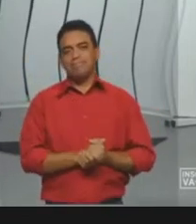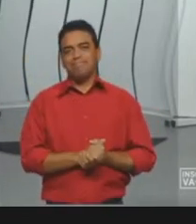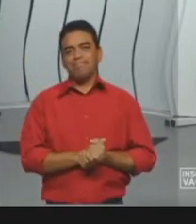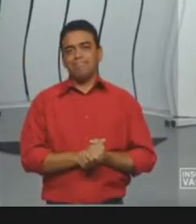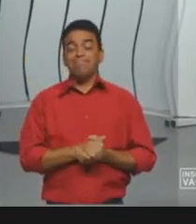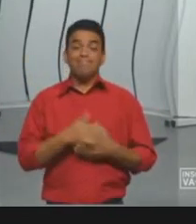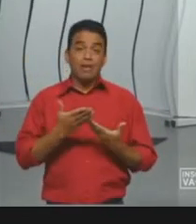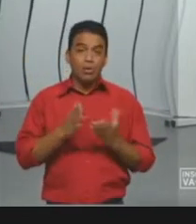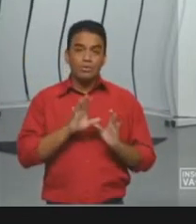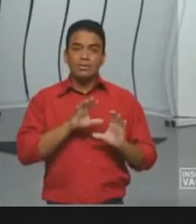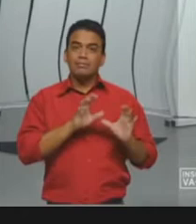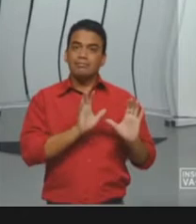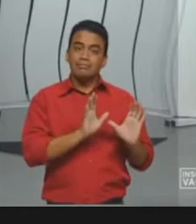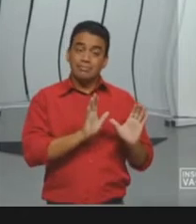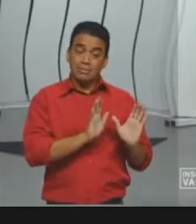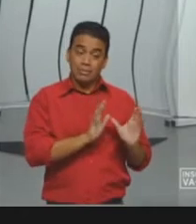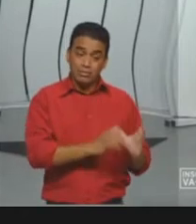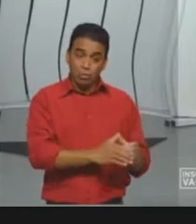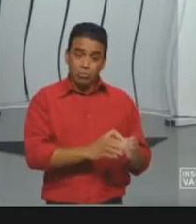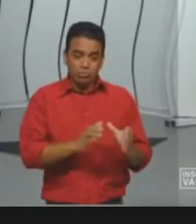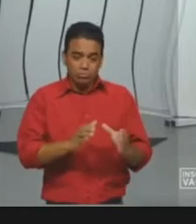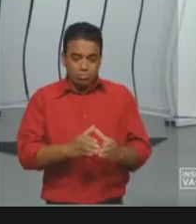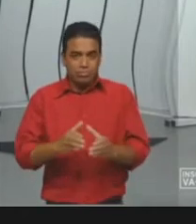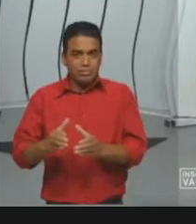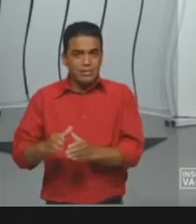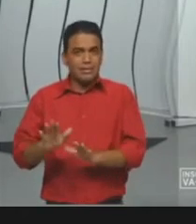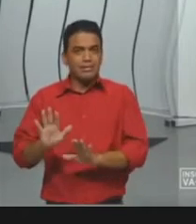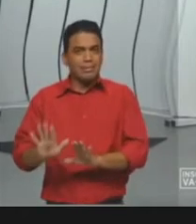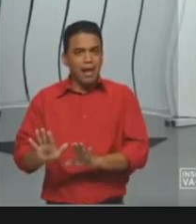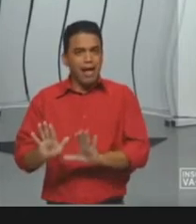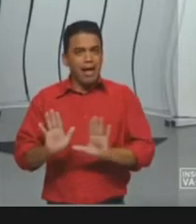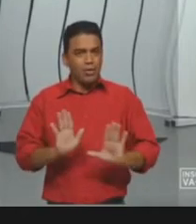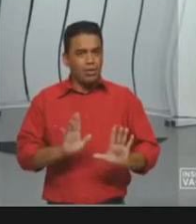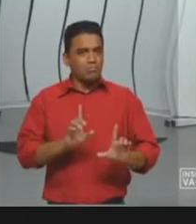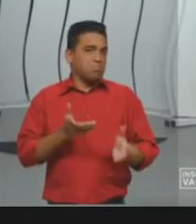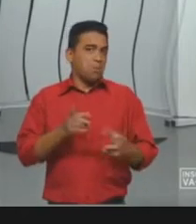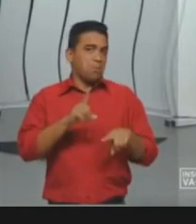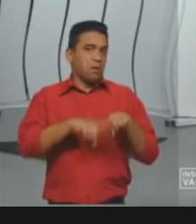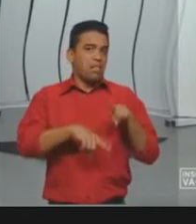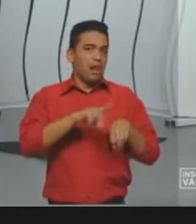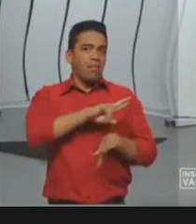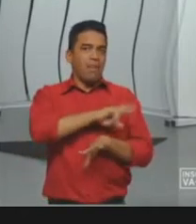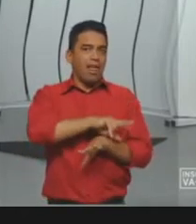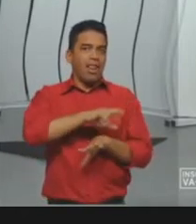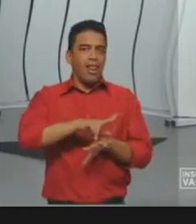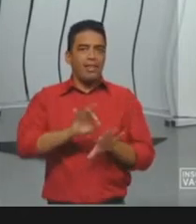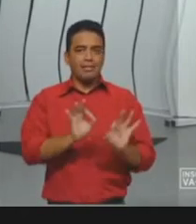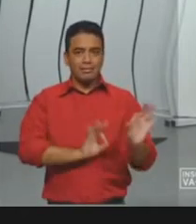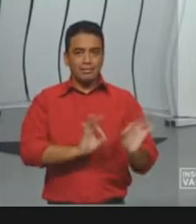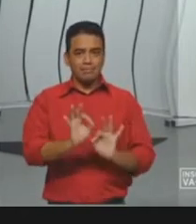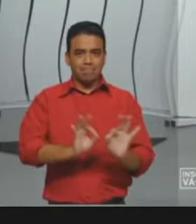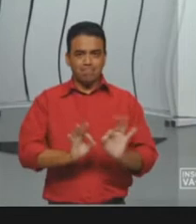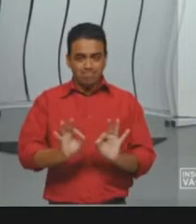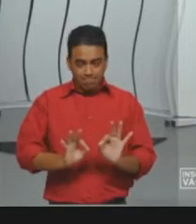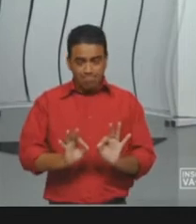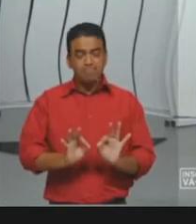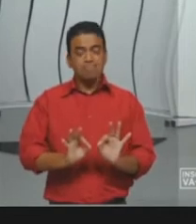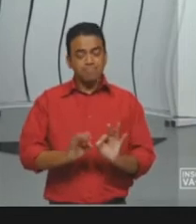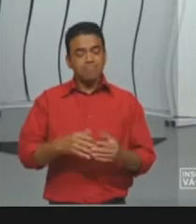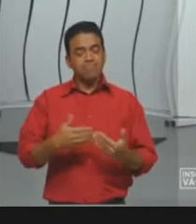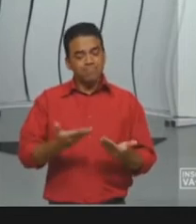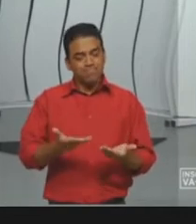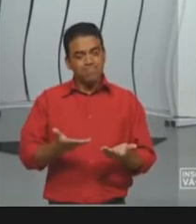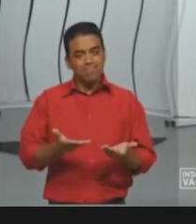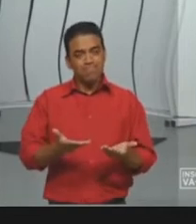Ou seja, quando você tem uma grande quantidade de materiais para selecionar, você precisa de